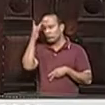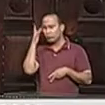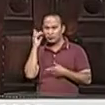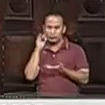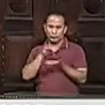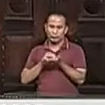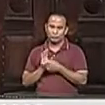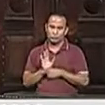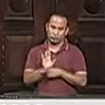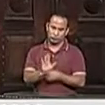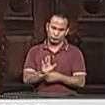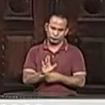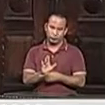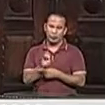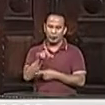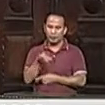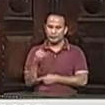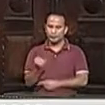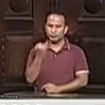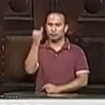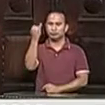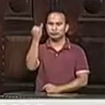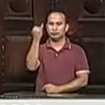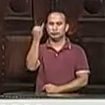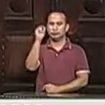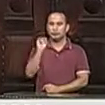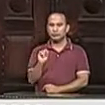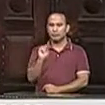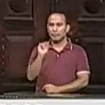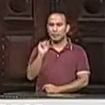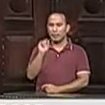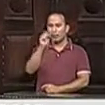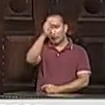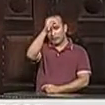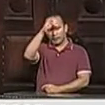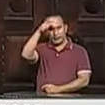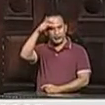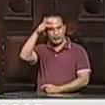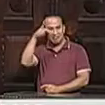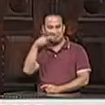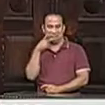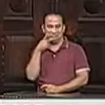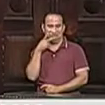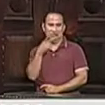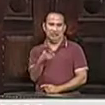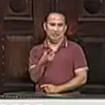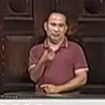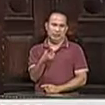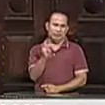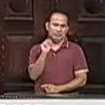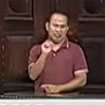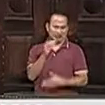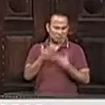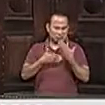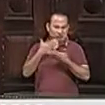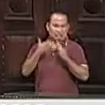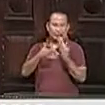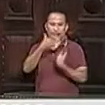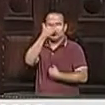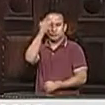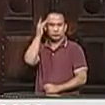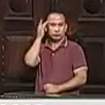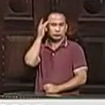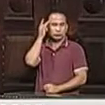desamparadas. É fundamental que esse prefeito, que disse que ia cuidar das